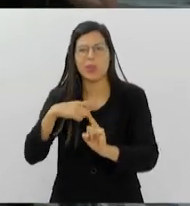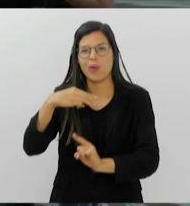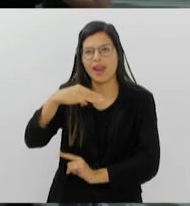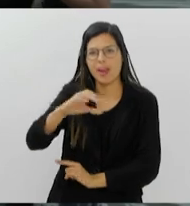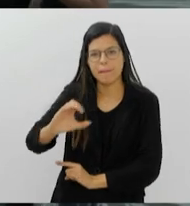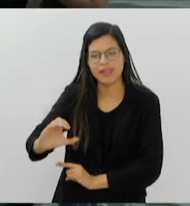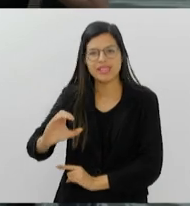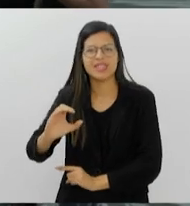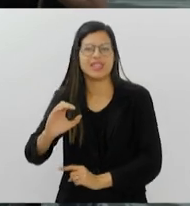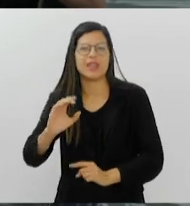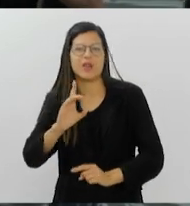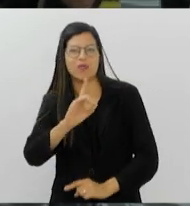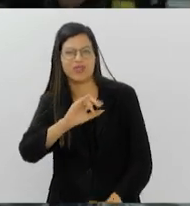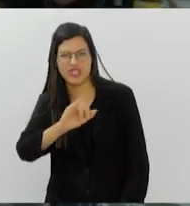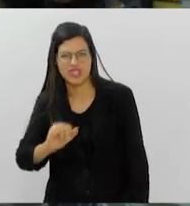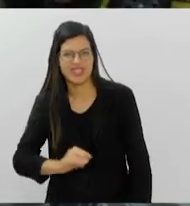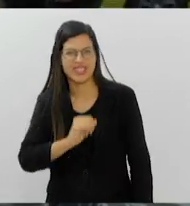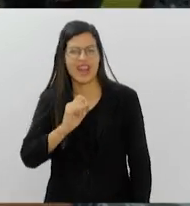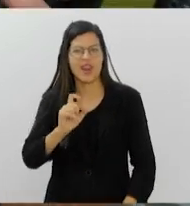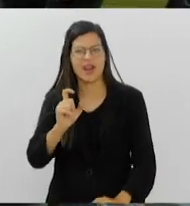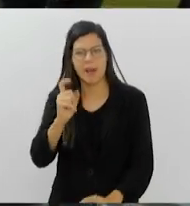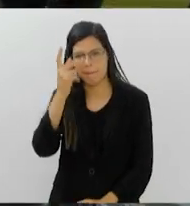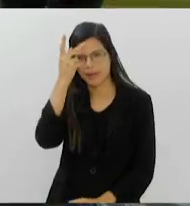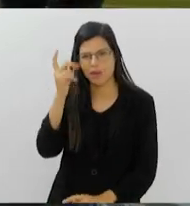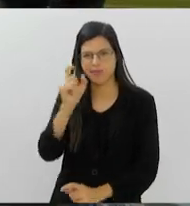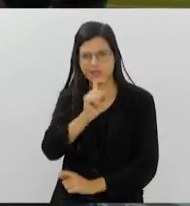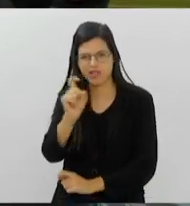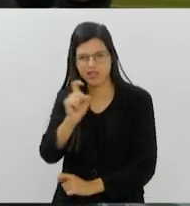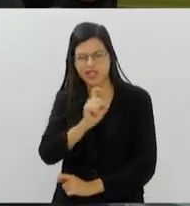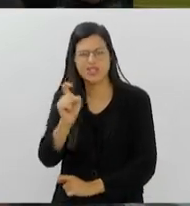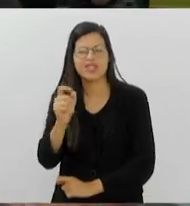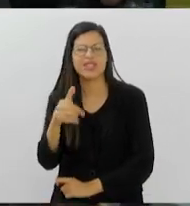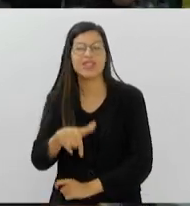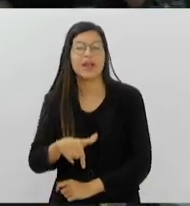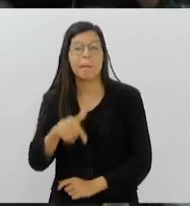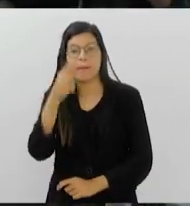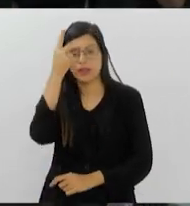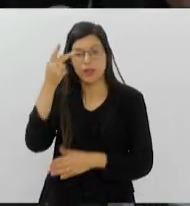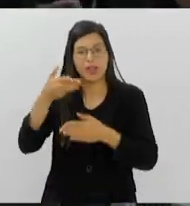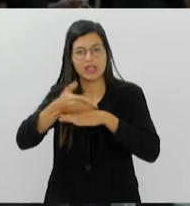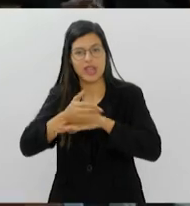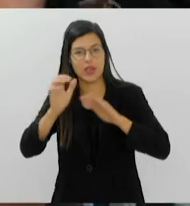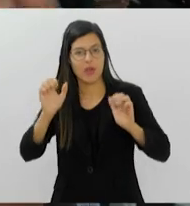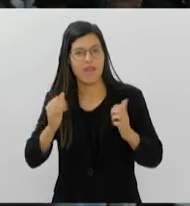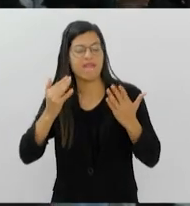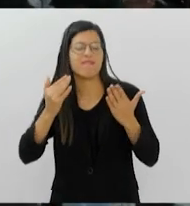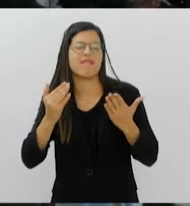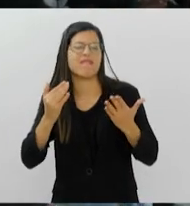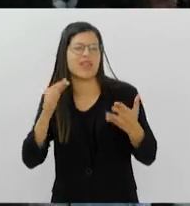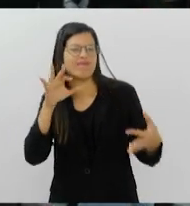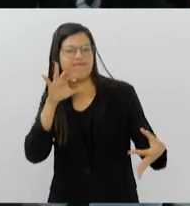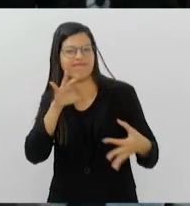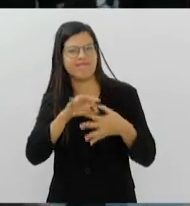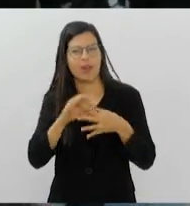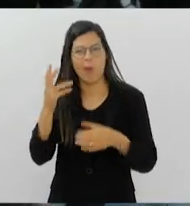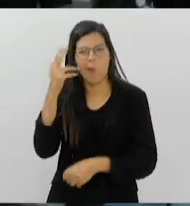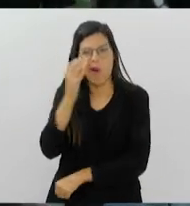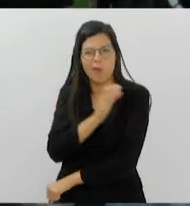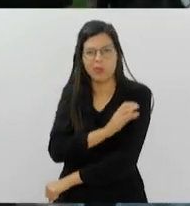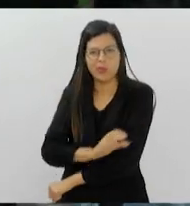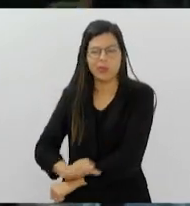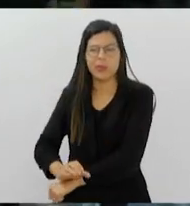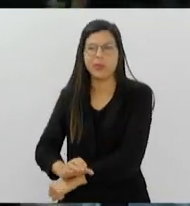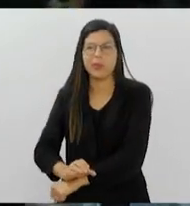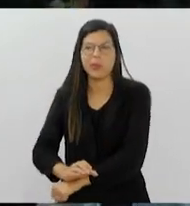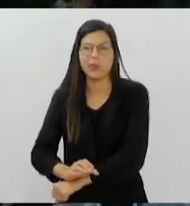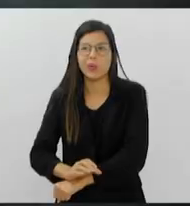o b-boy, o DJ, o grafite, então a pessoa que chega perto do evento, ela se conecta com o evento, ela se conecta com uma cultura, uma parte do elemento,